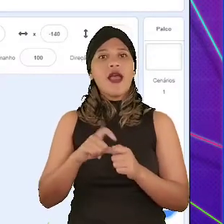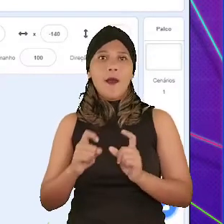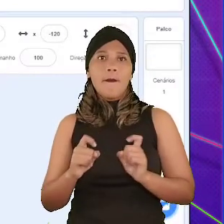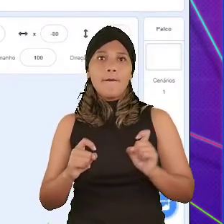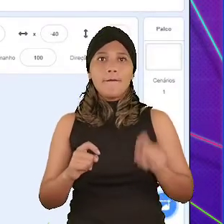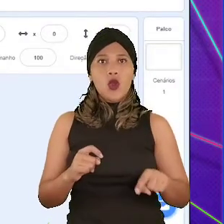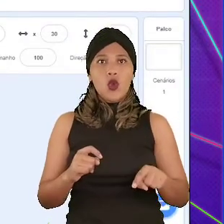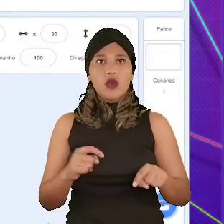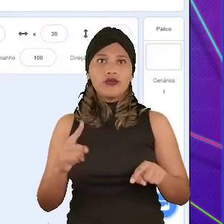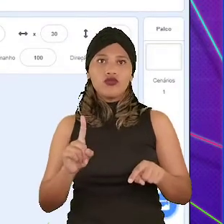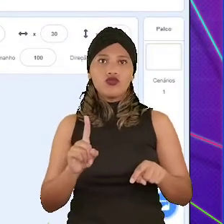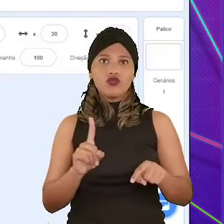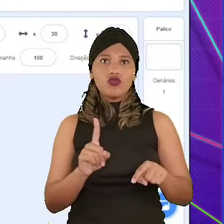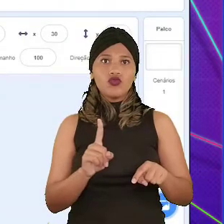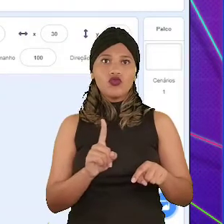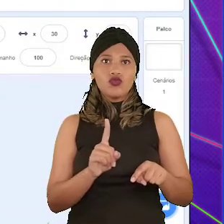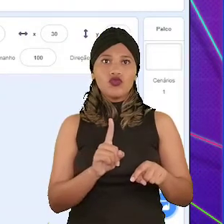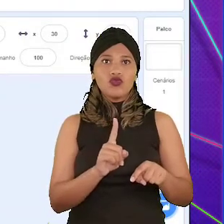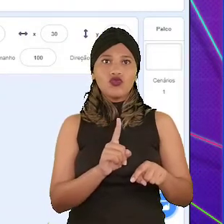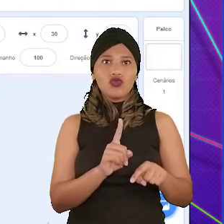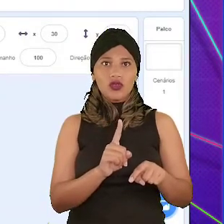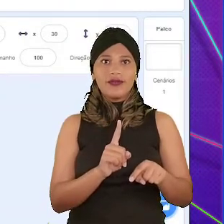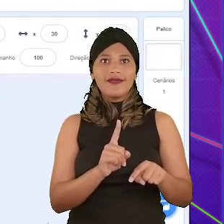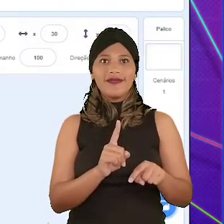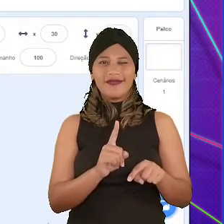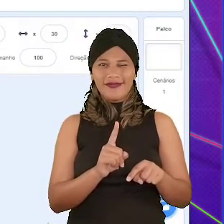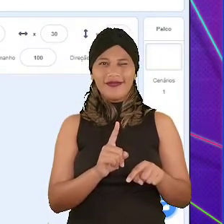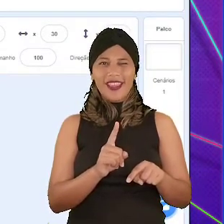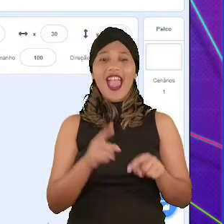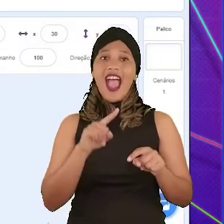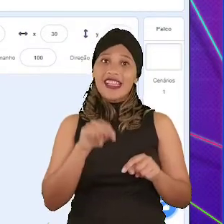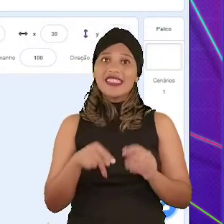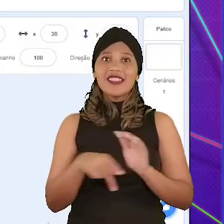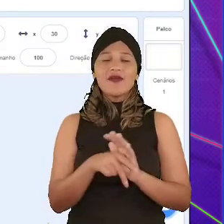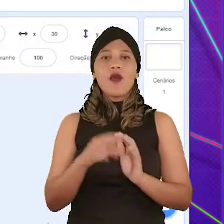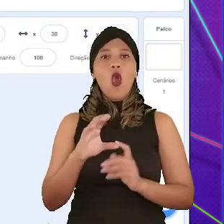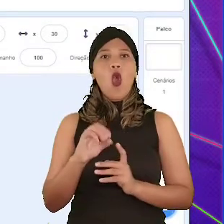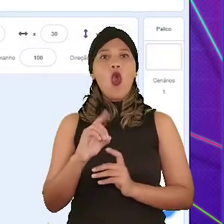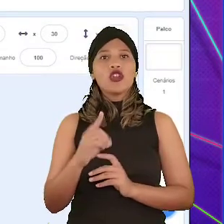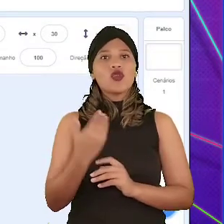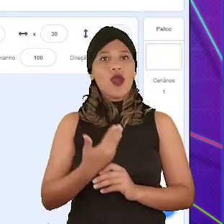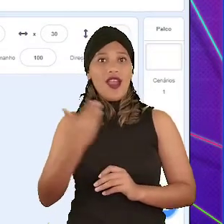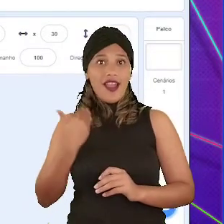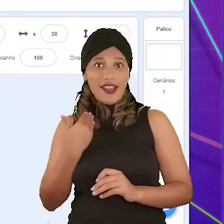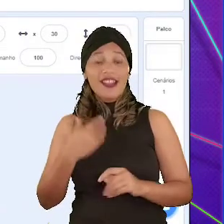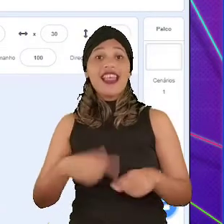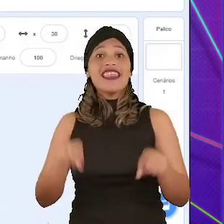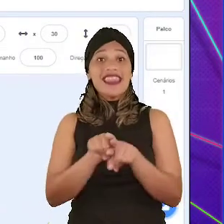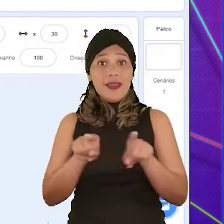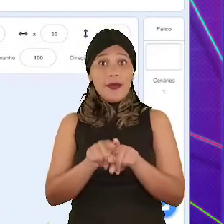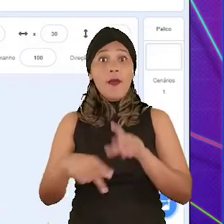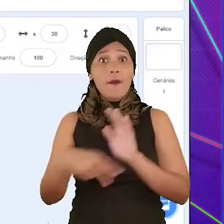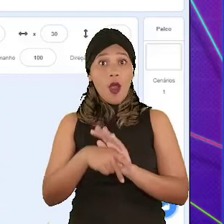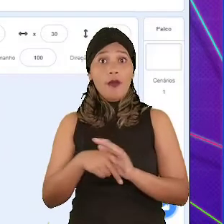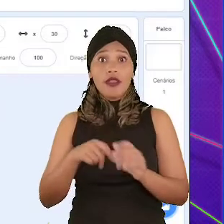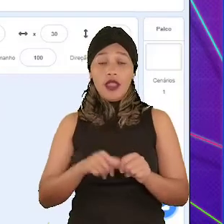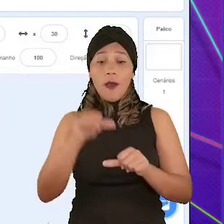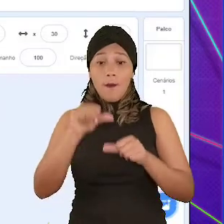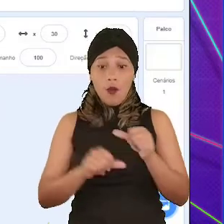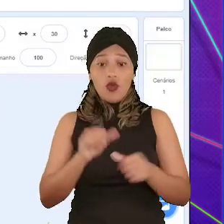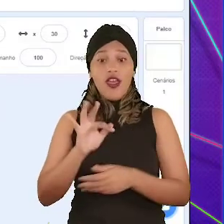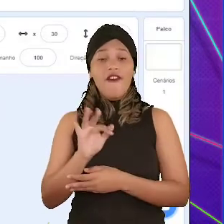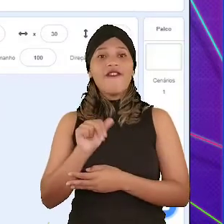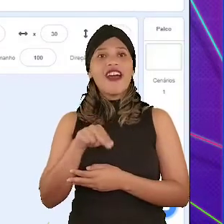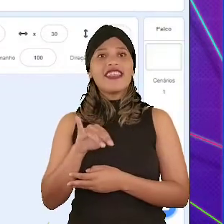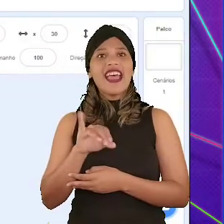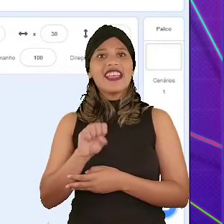apertar a setinha para andar vai acontecer me esperado Enquanto estivermos arrastando o personagem para o lado como código anterior fazia também